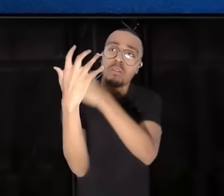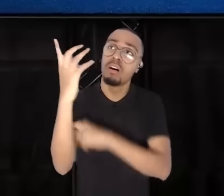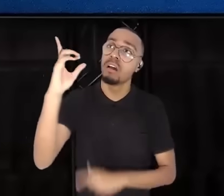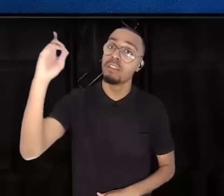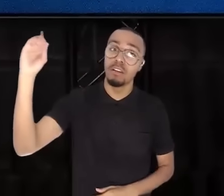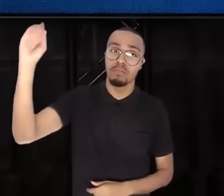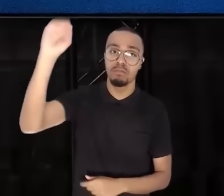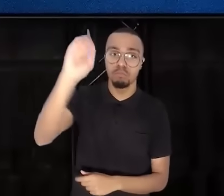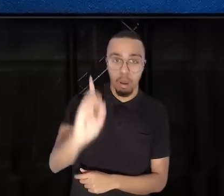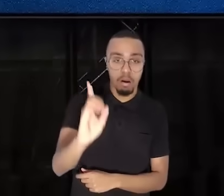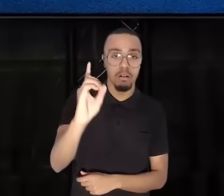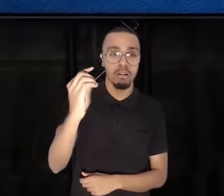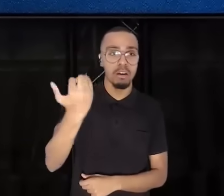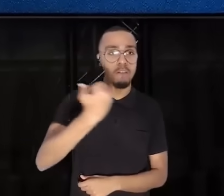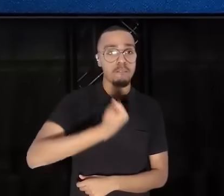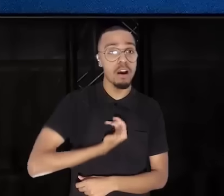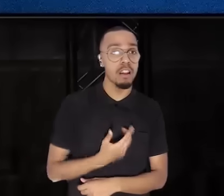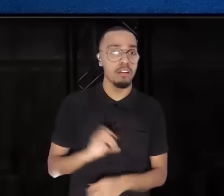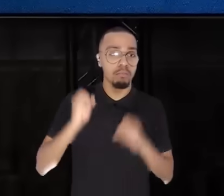que era Faraó.